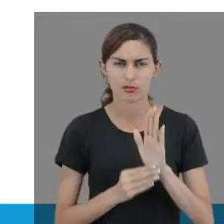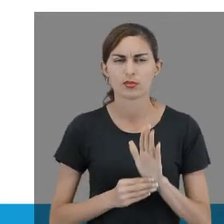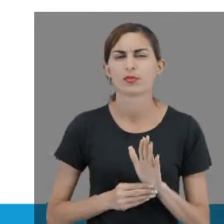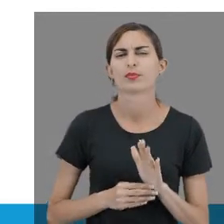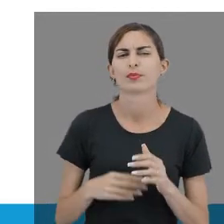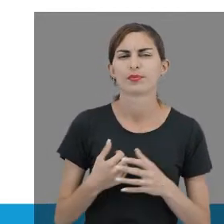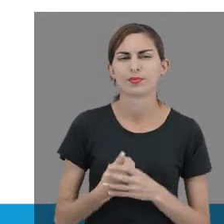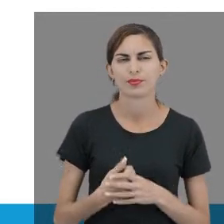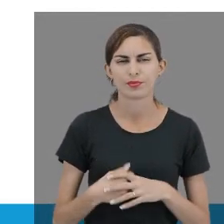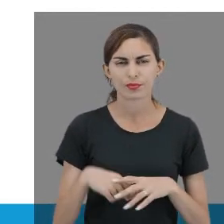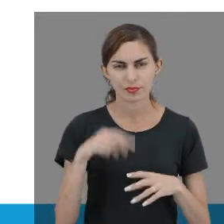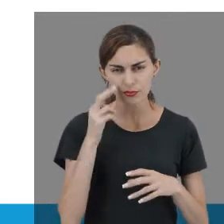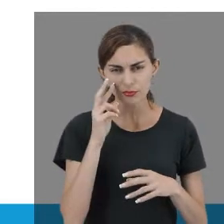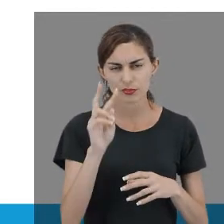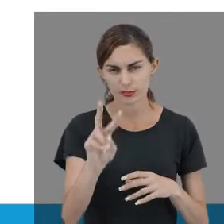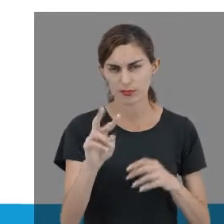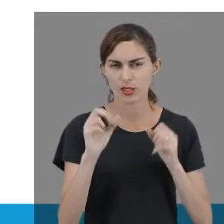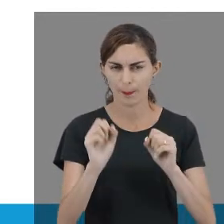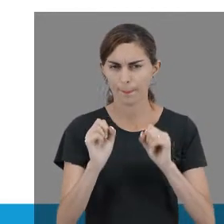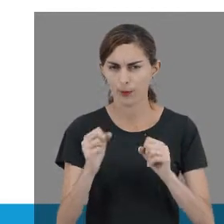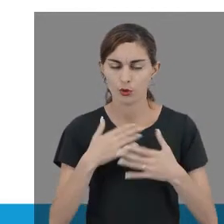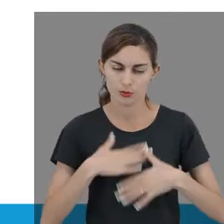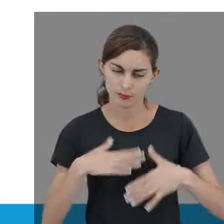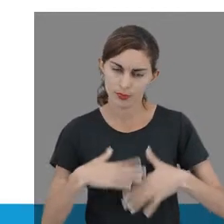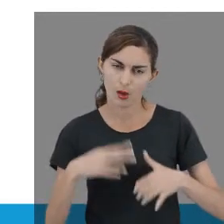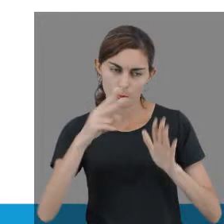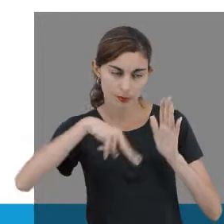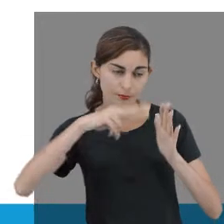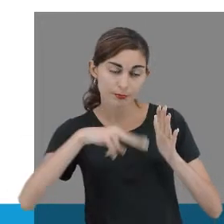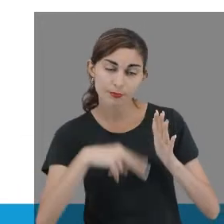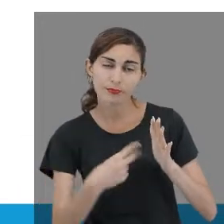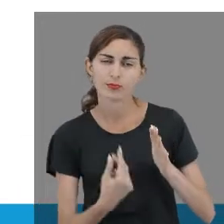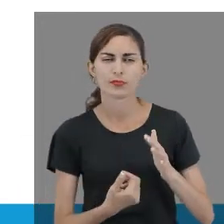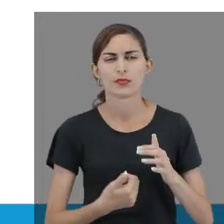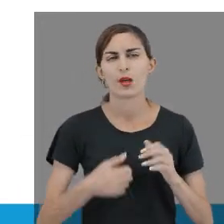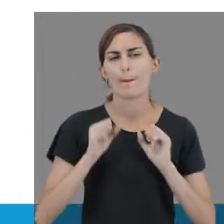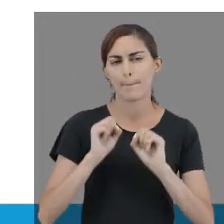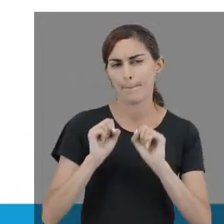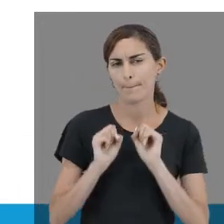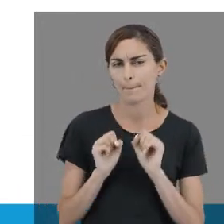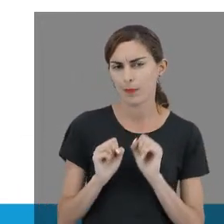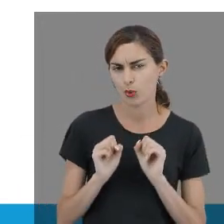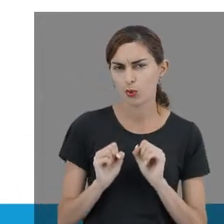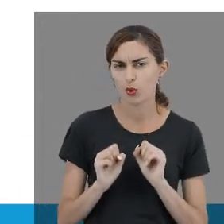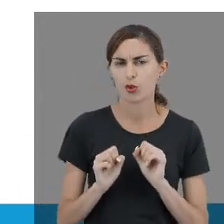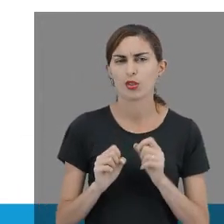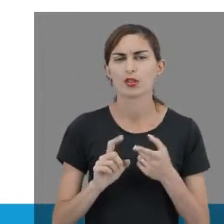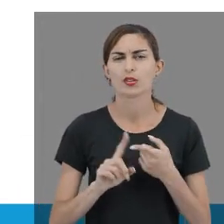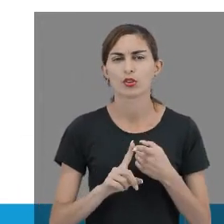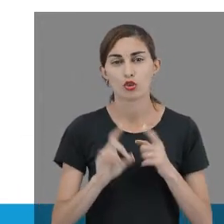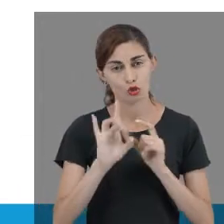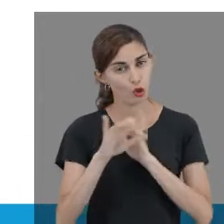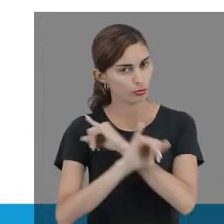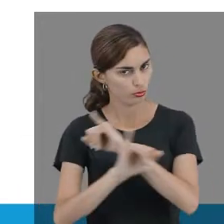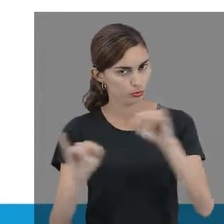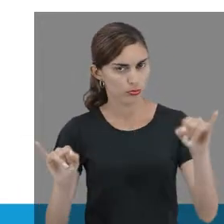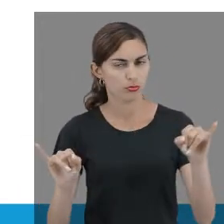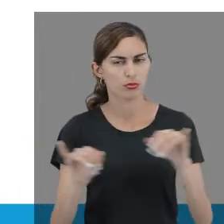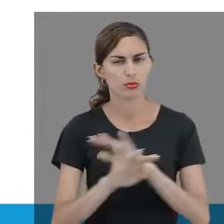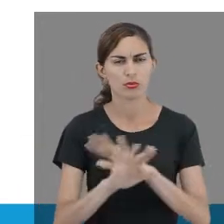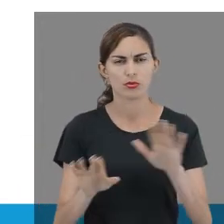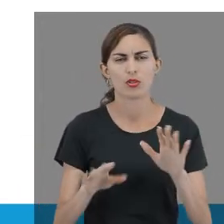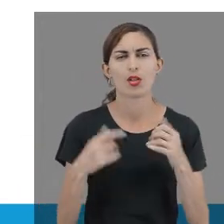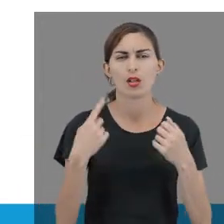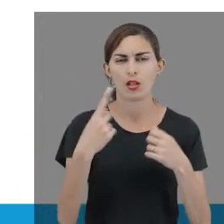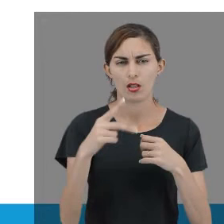Atendendo a essas classificações, a gente não detalhou porque está escrito, vocês podem olhar com mais calma, o bebê pode ser,